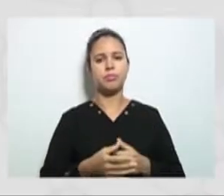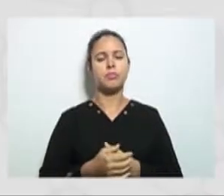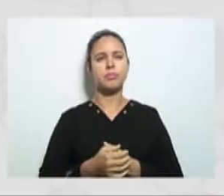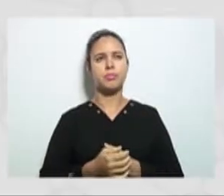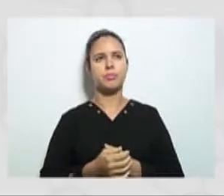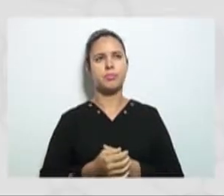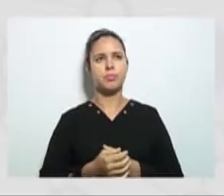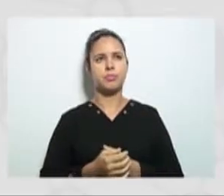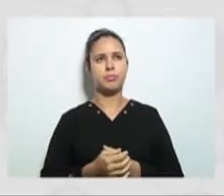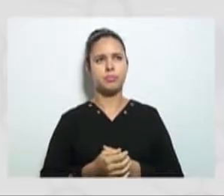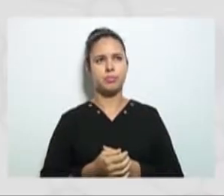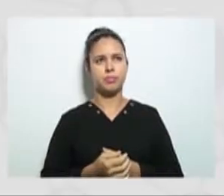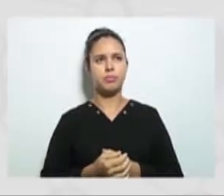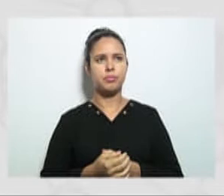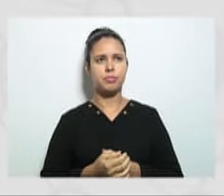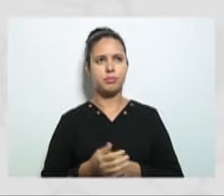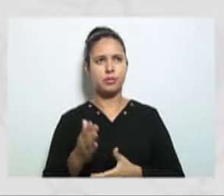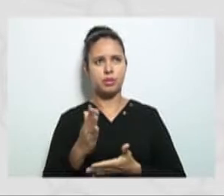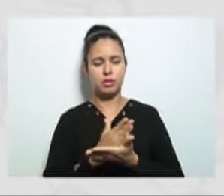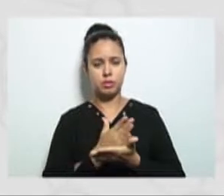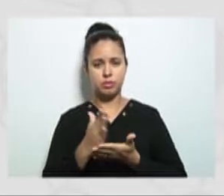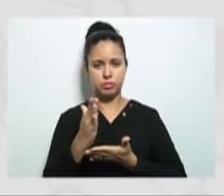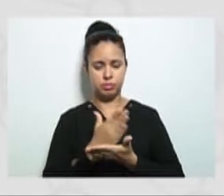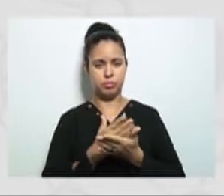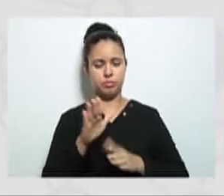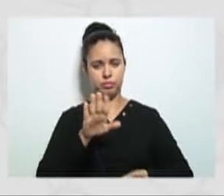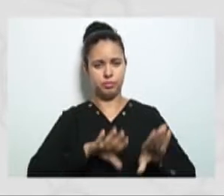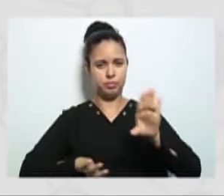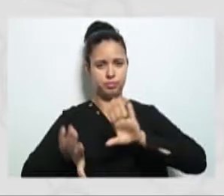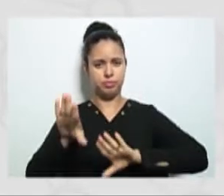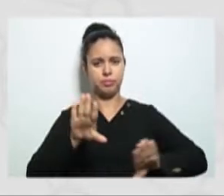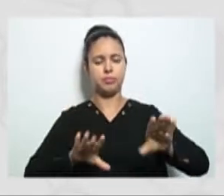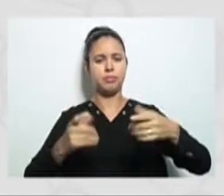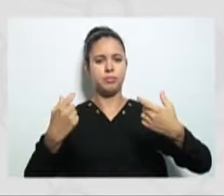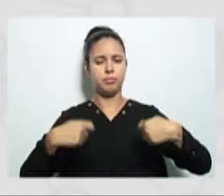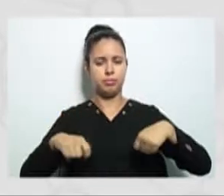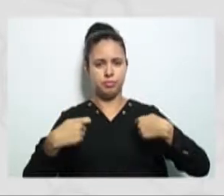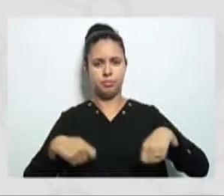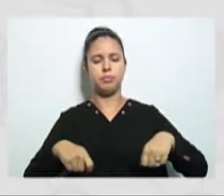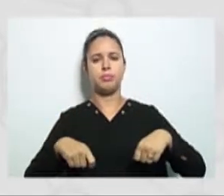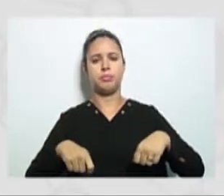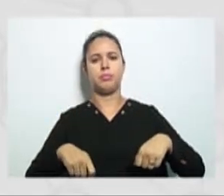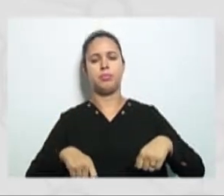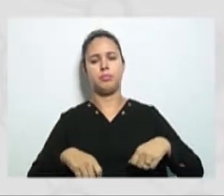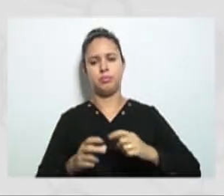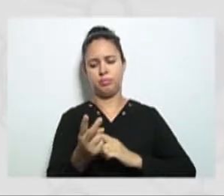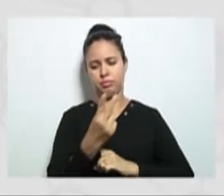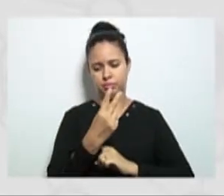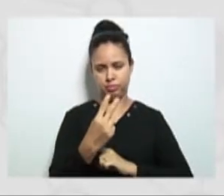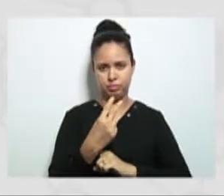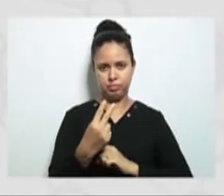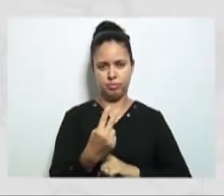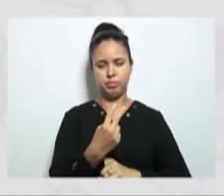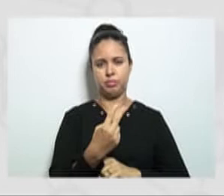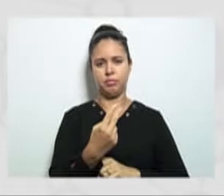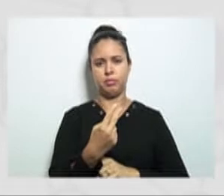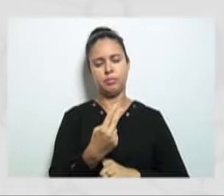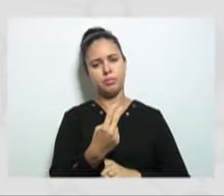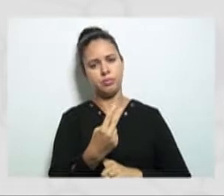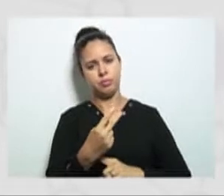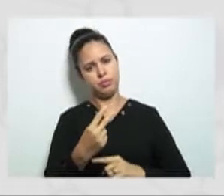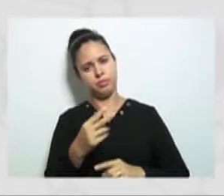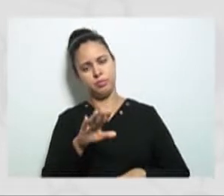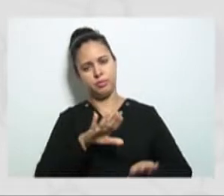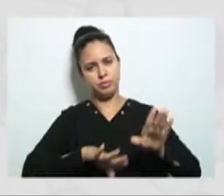A lei aí a gente entra aqui. Ó, alguns cuidados, gente, devem ser observados para preservar a integridade física e mental das